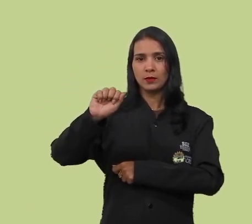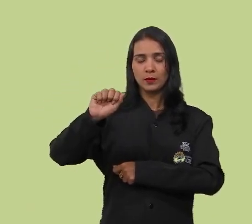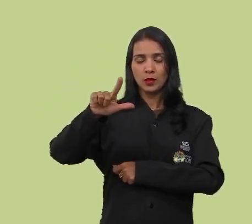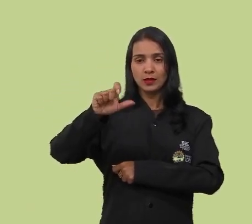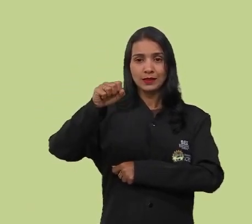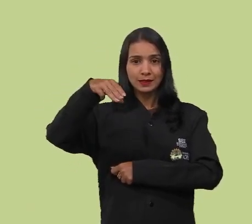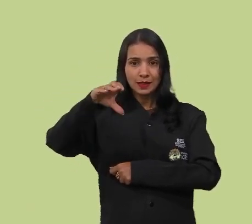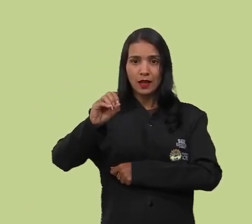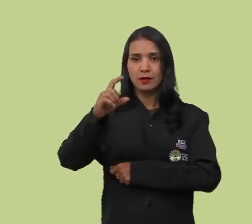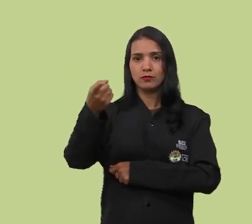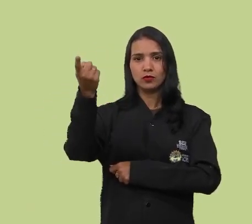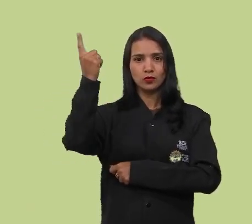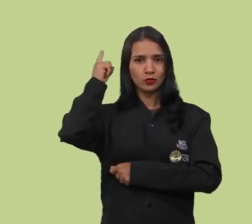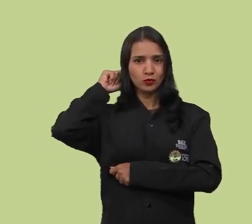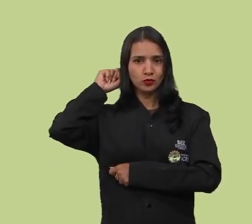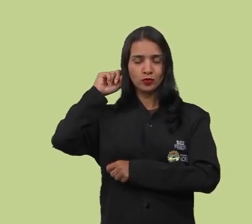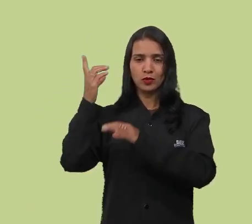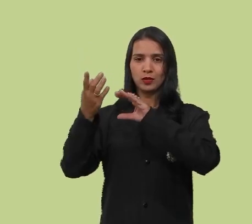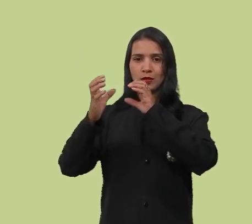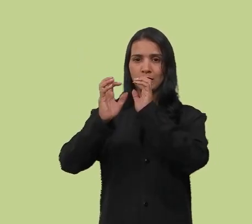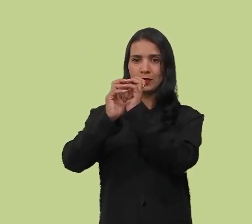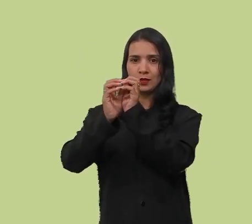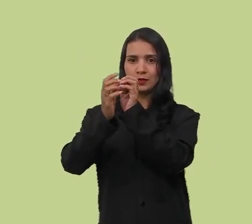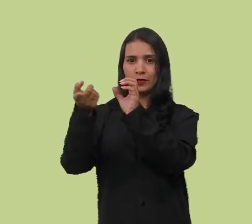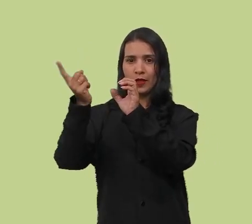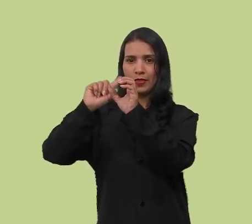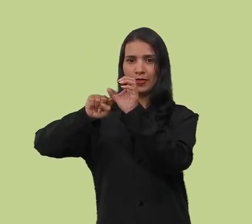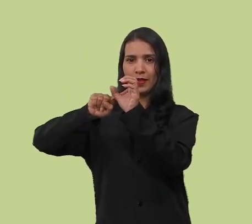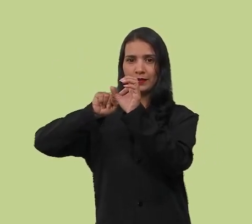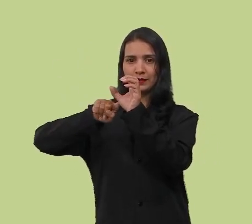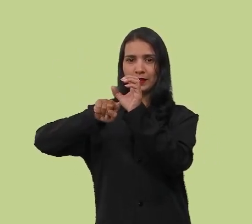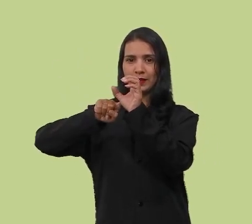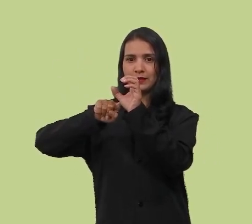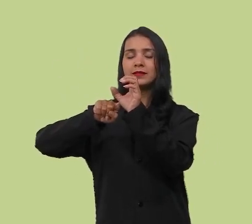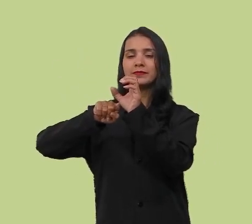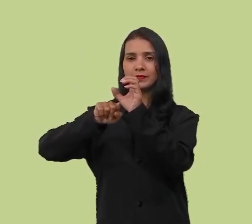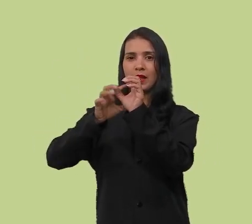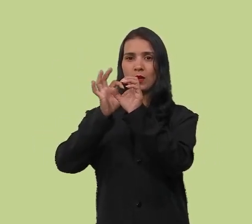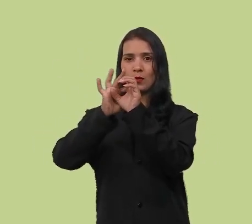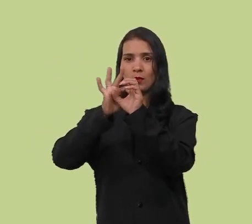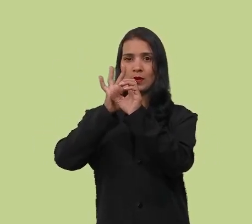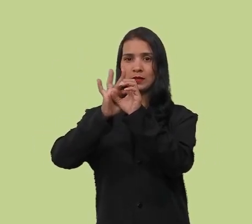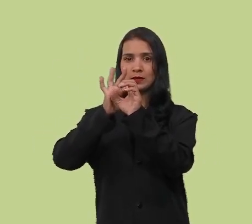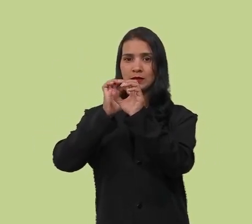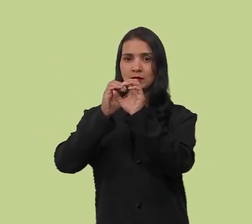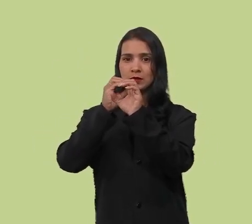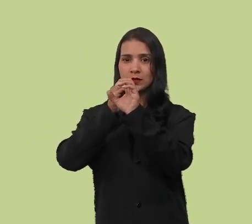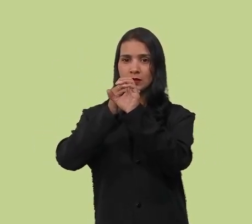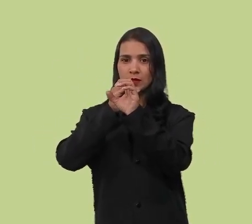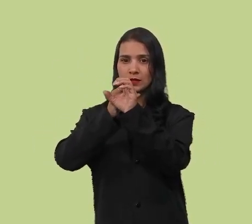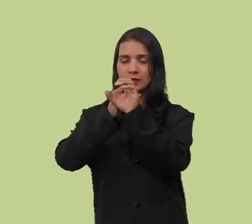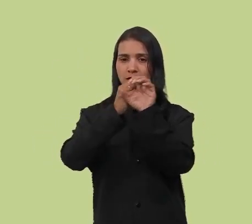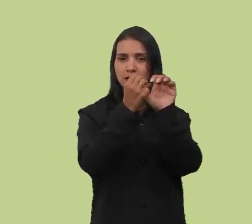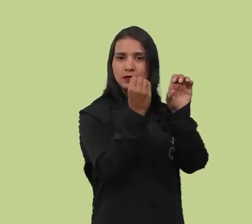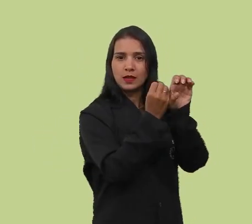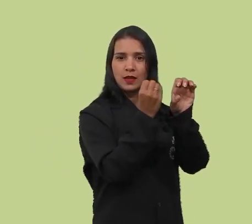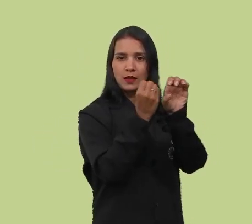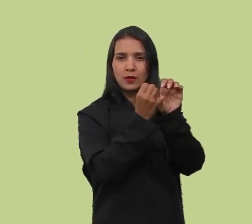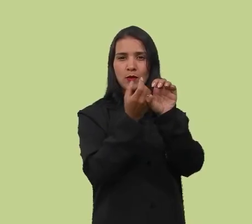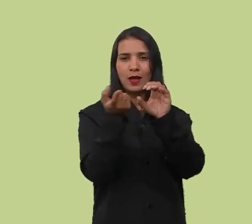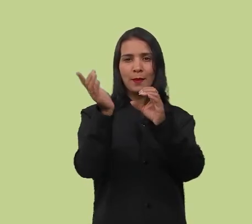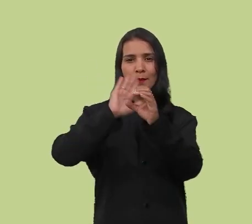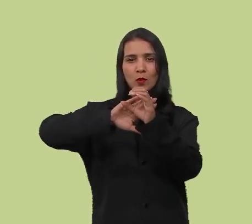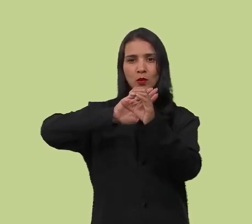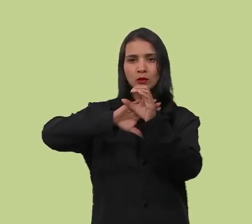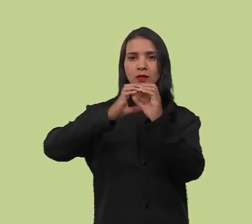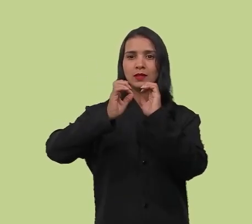quê? O apetite e o gasto energético. Então, a pessoa, ela passa a sentir o quê? Cada vez mais necessidade de consumir